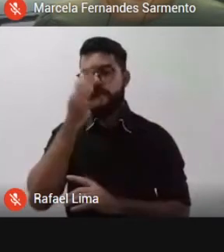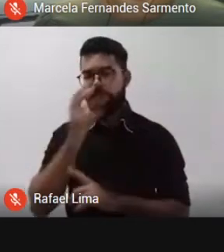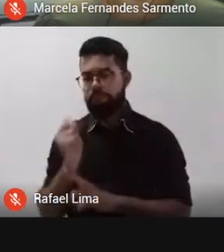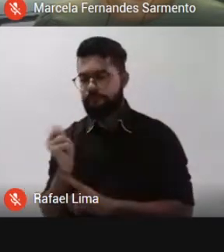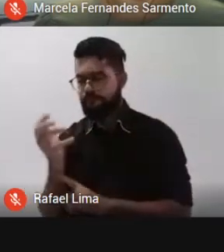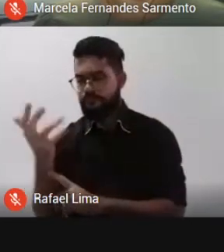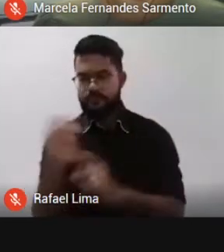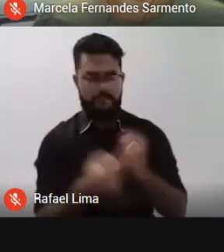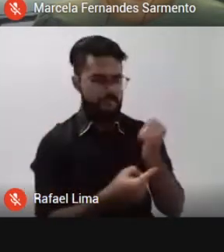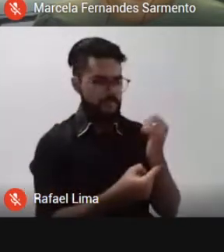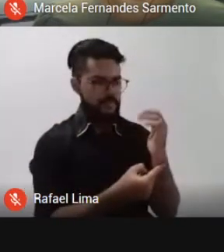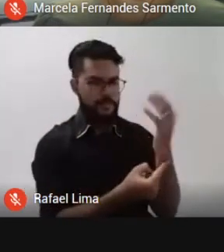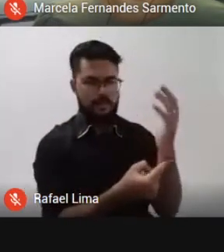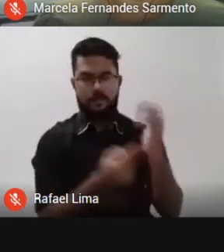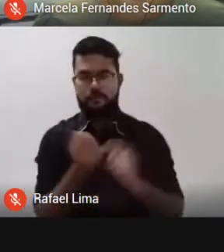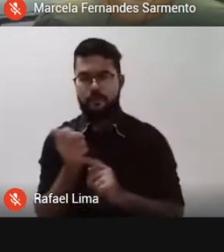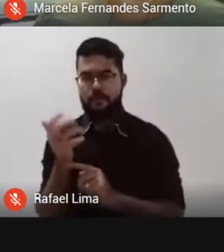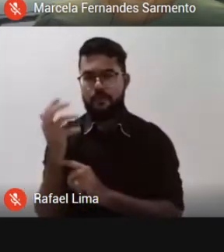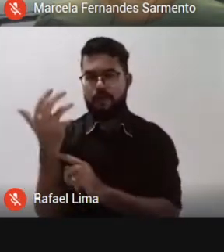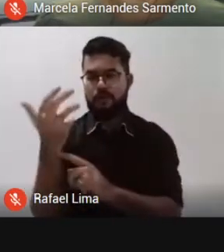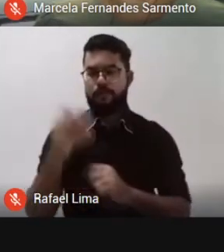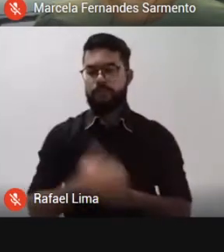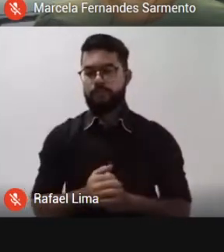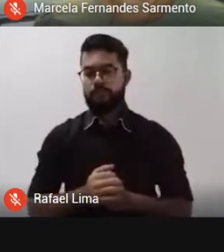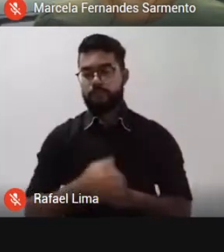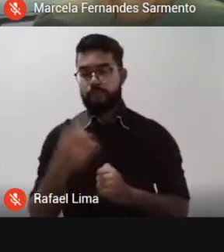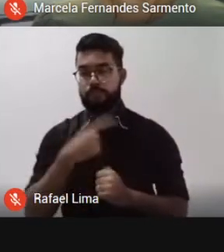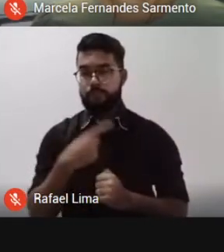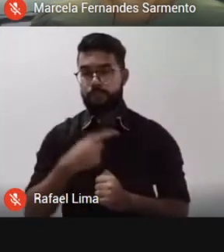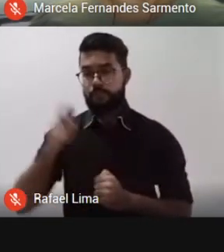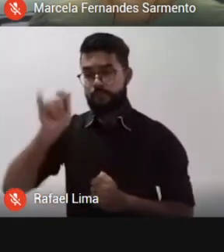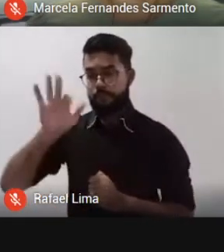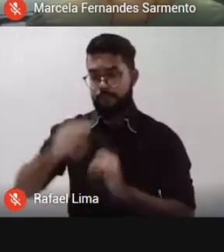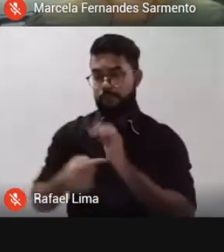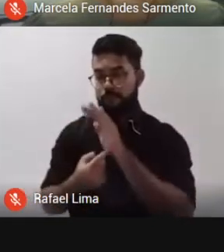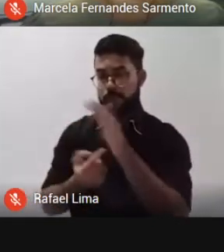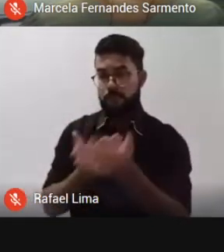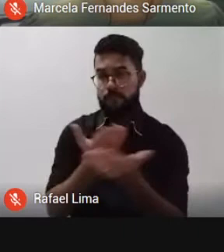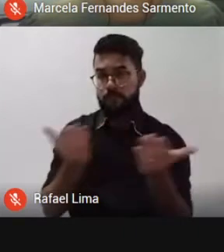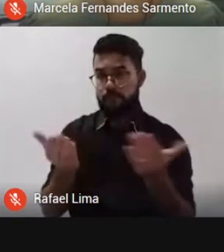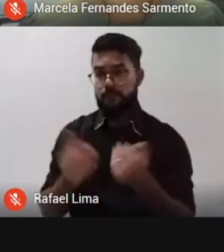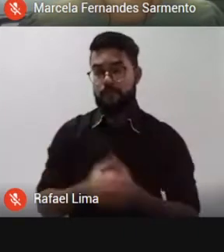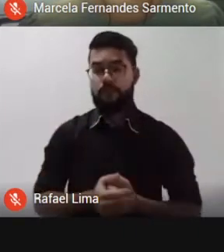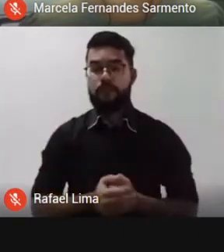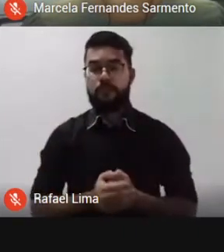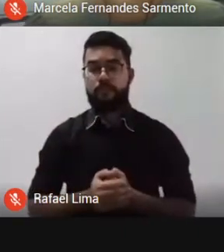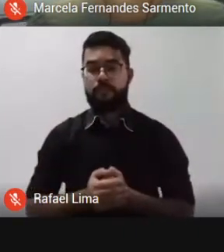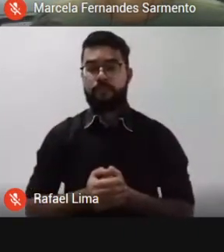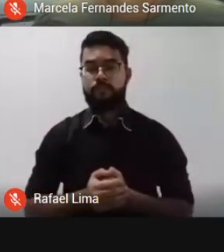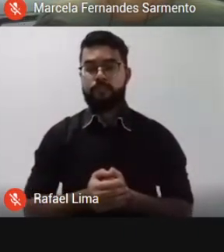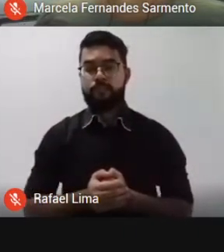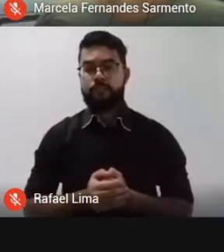gente? Aqui outras imagens.